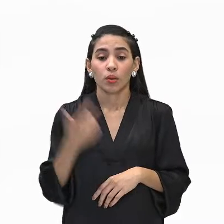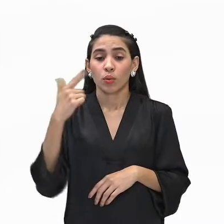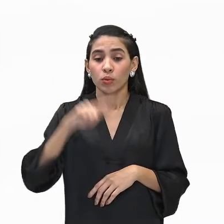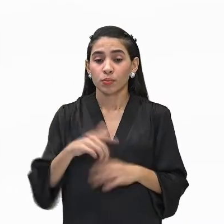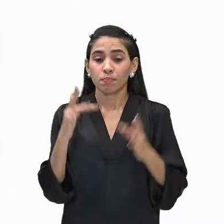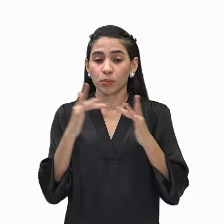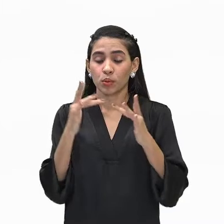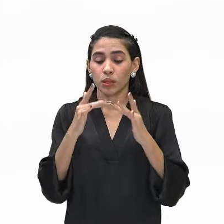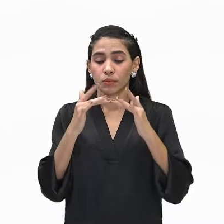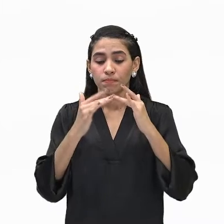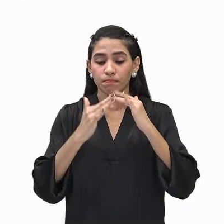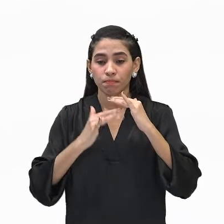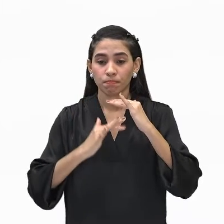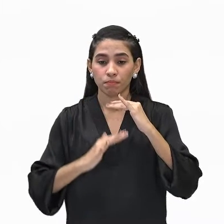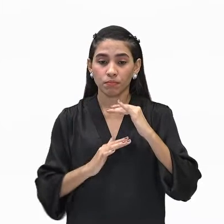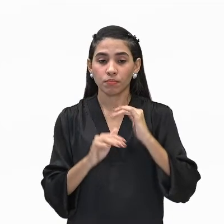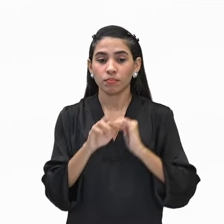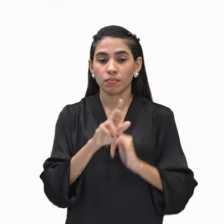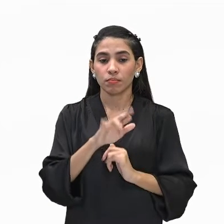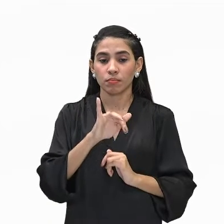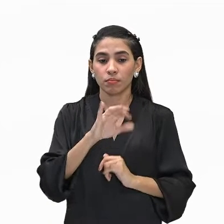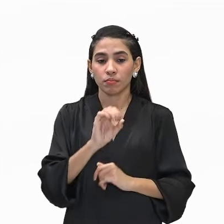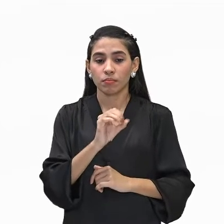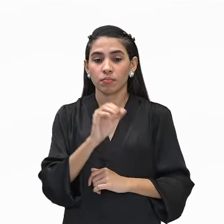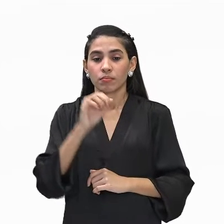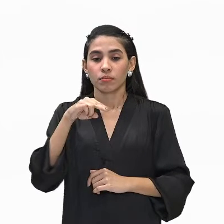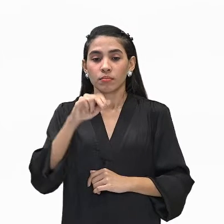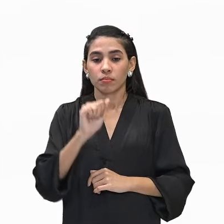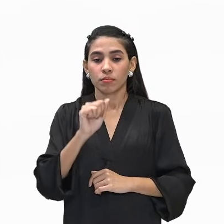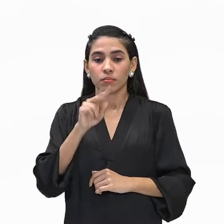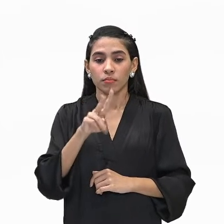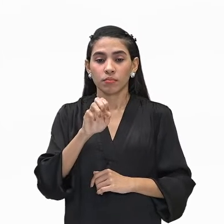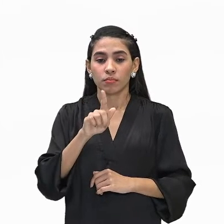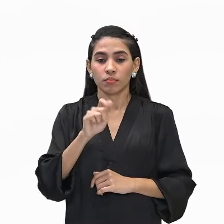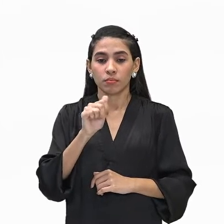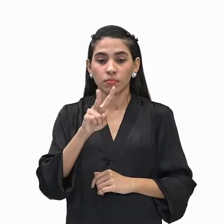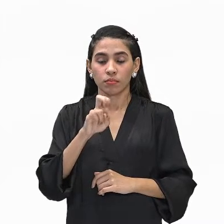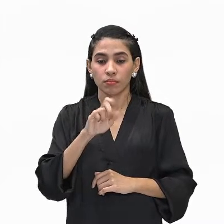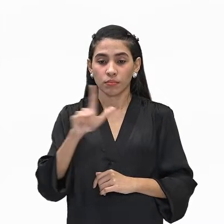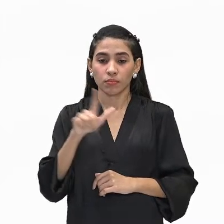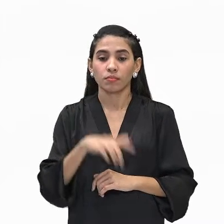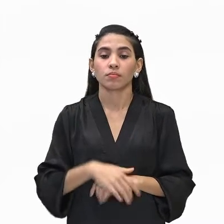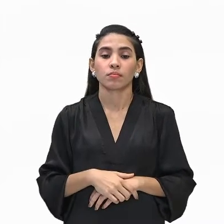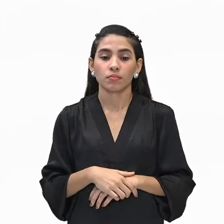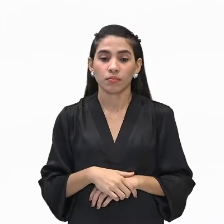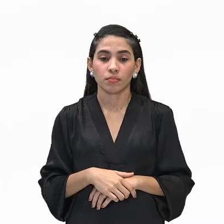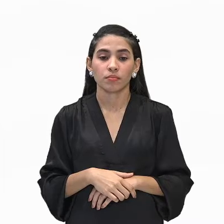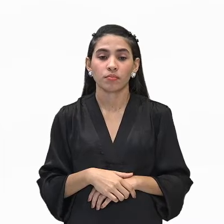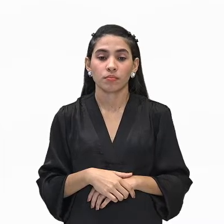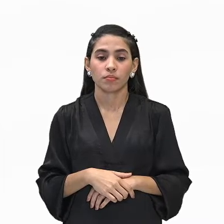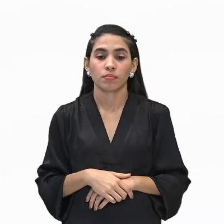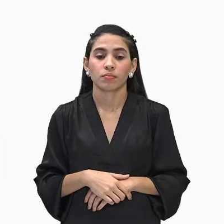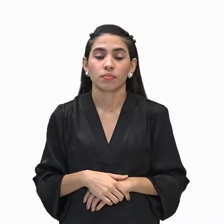baixas, tornam-se rios navegáveis. O rio Amazonas, que corre no centro da planície, é